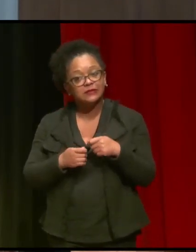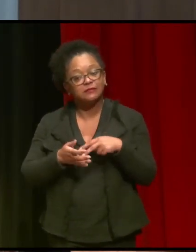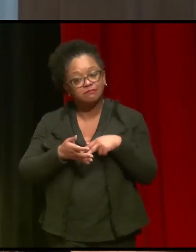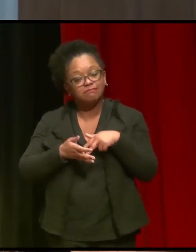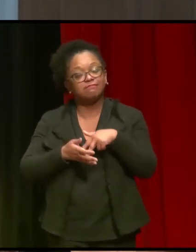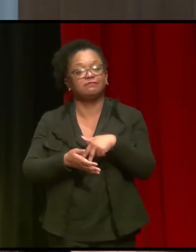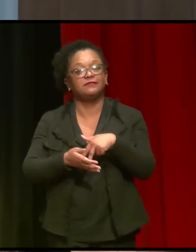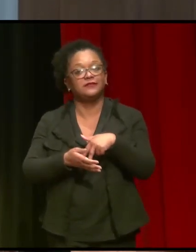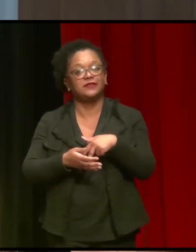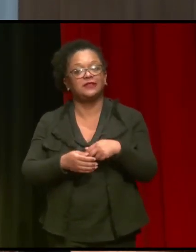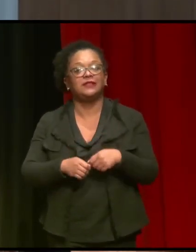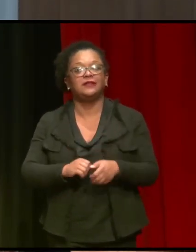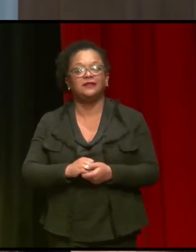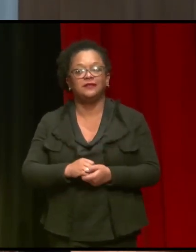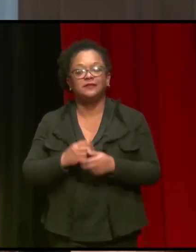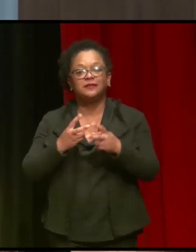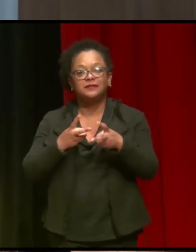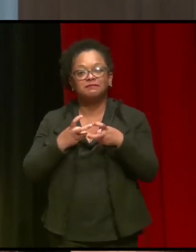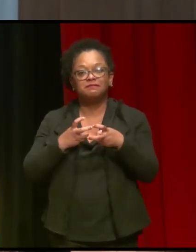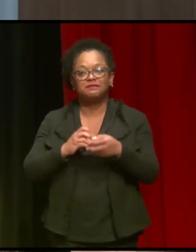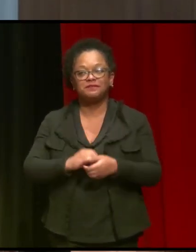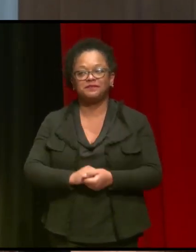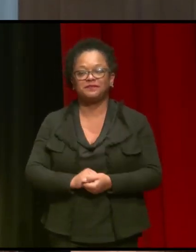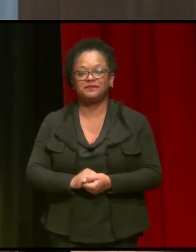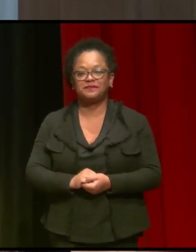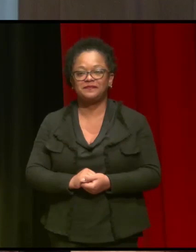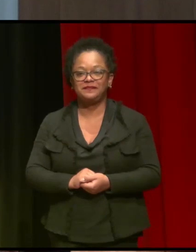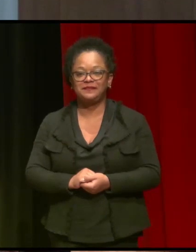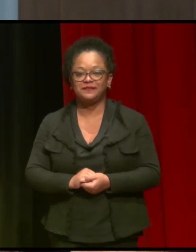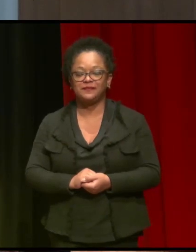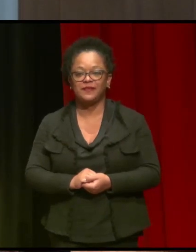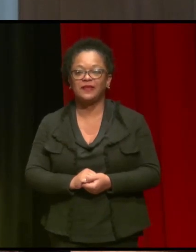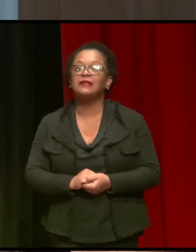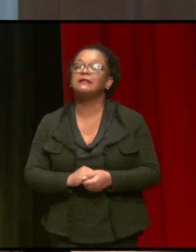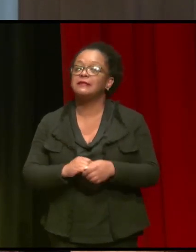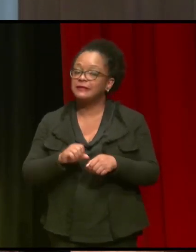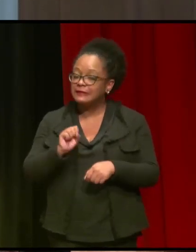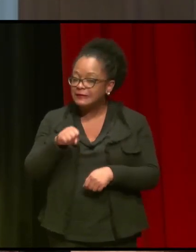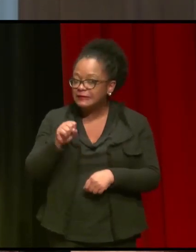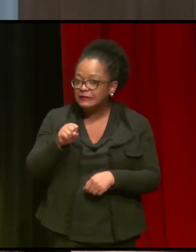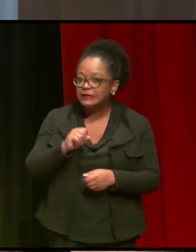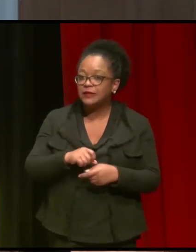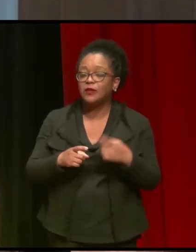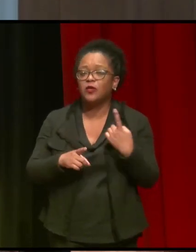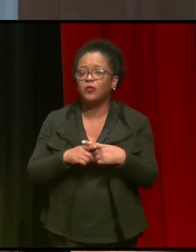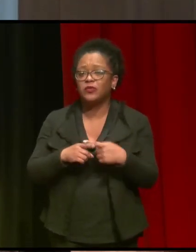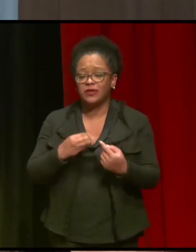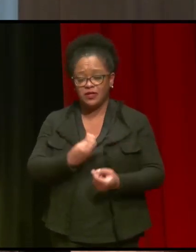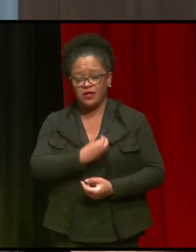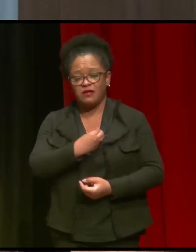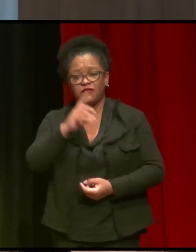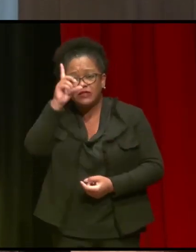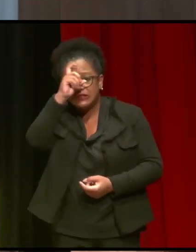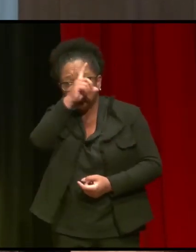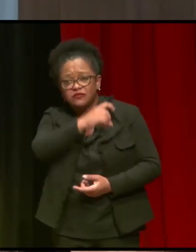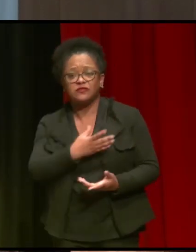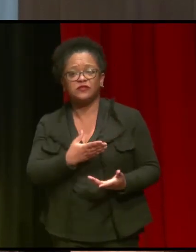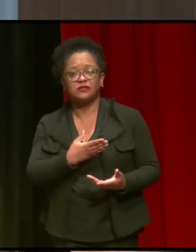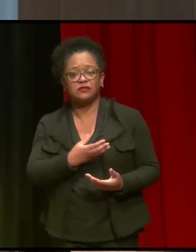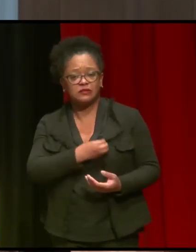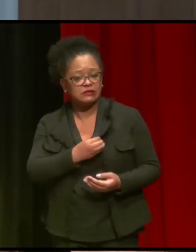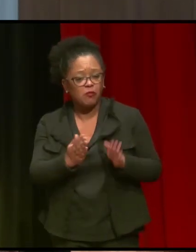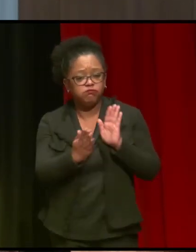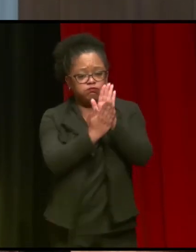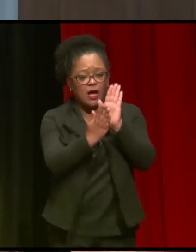ter essa realidade. Esse pessoal está batendo a cara em tudo que é lugar. Fala com o cego, fala com o surdo, fala com o